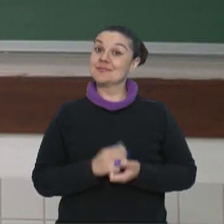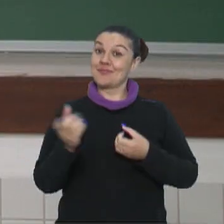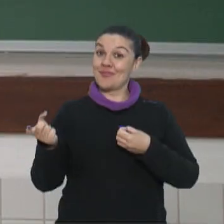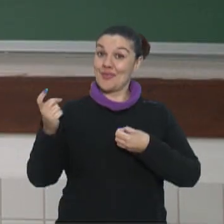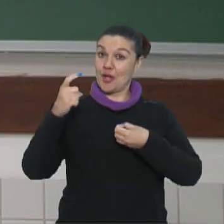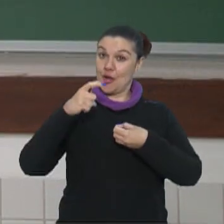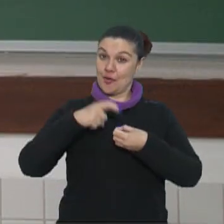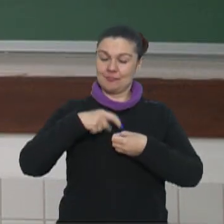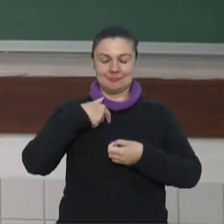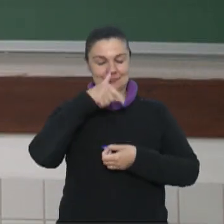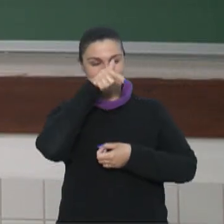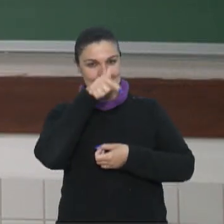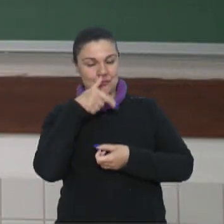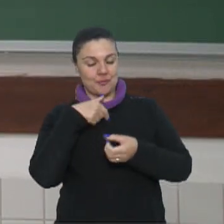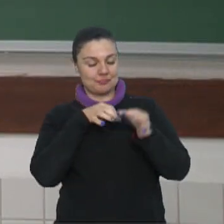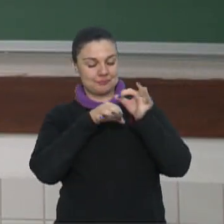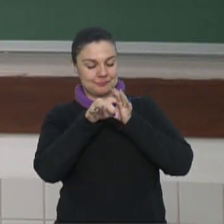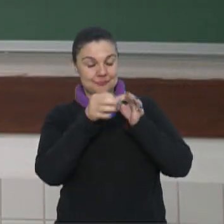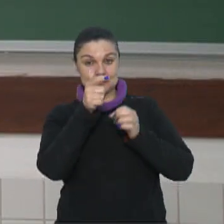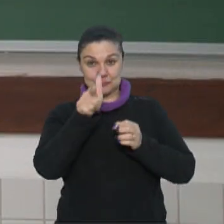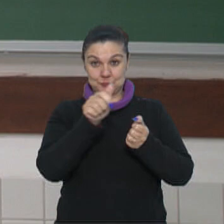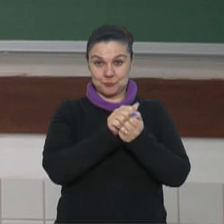Voltei, eu de novo, vamos corrigir juntos.